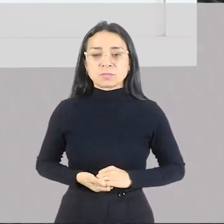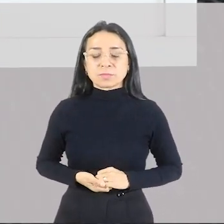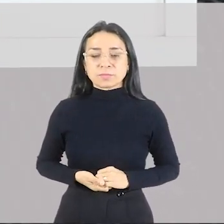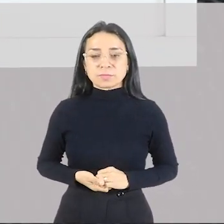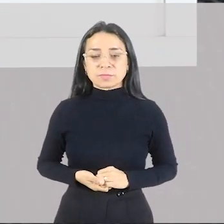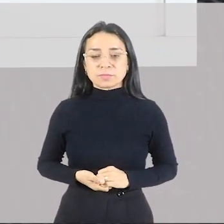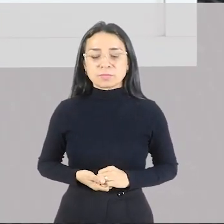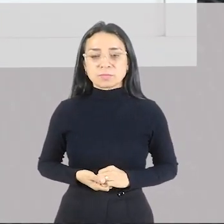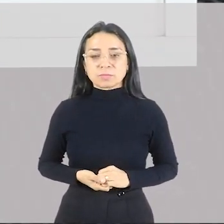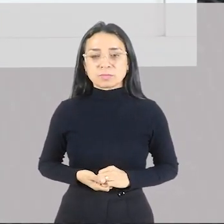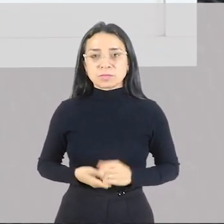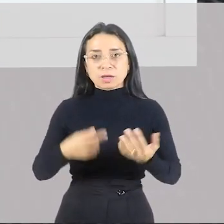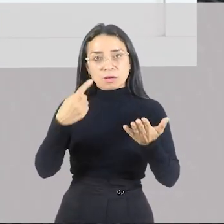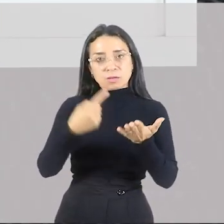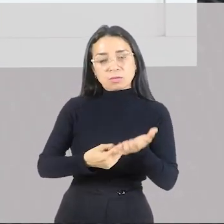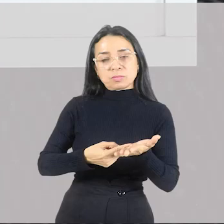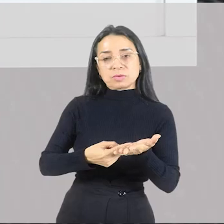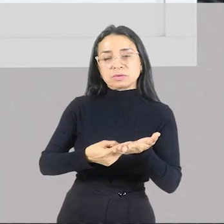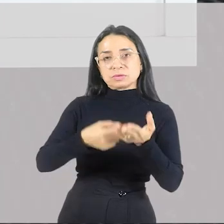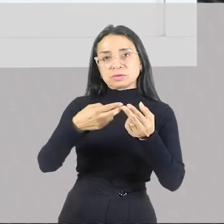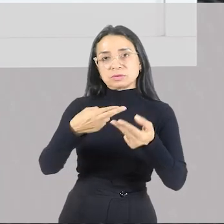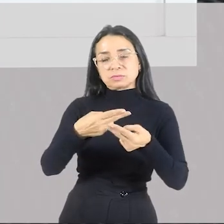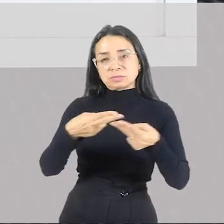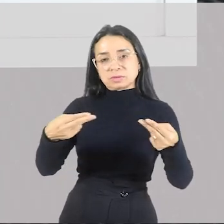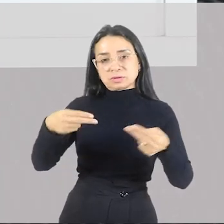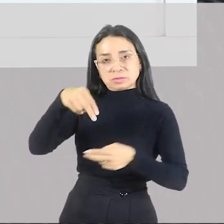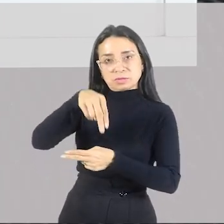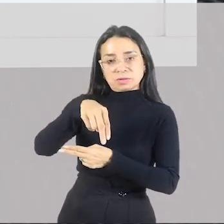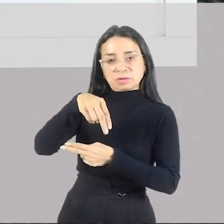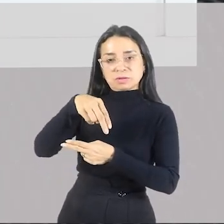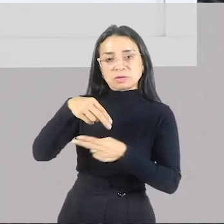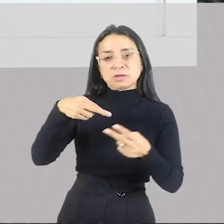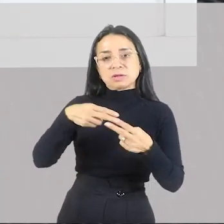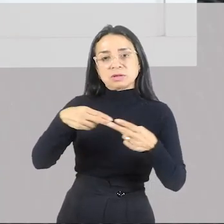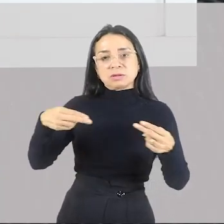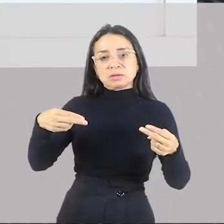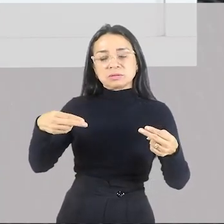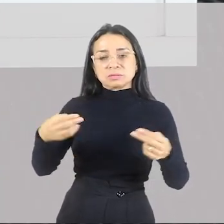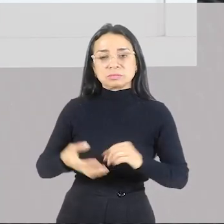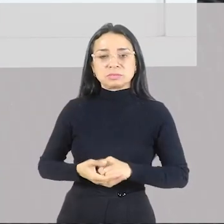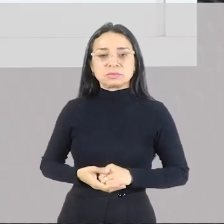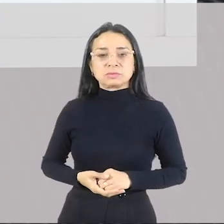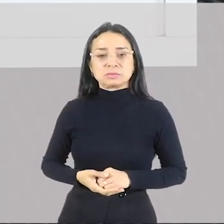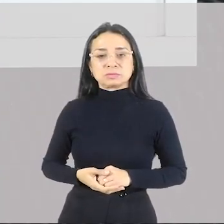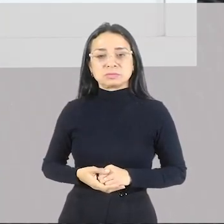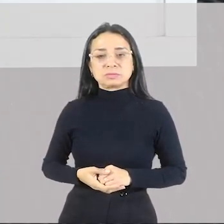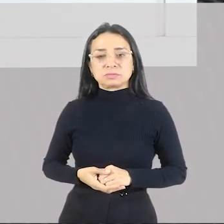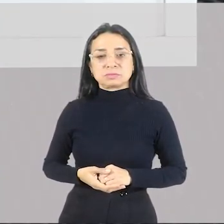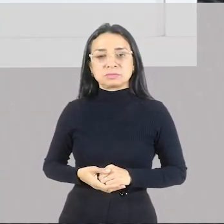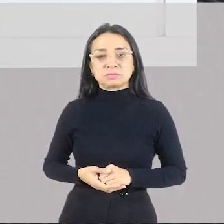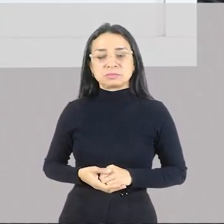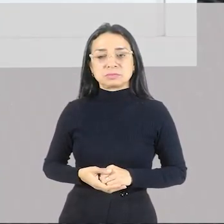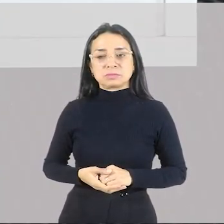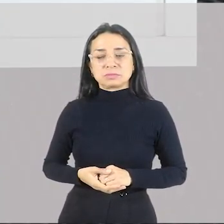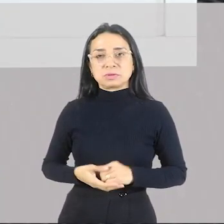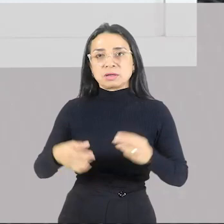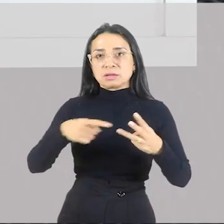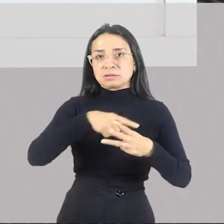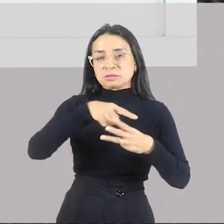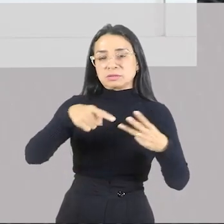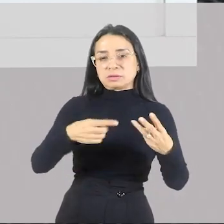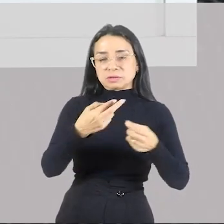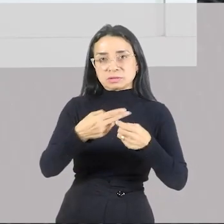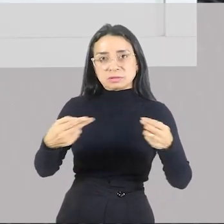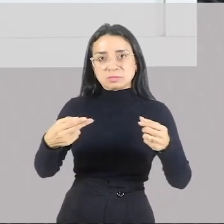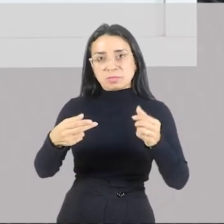combinação de N elementos tomado PAP. Como, por exemplo, aqui o meu N é 3, porque eu tenho 3 elementos para formar